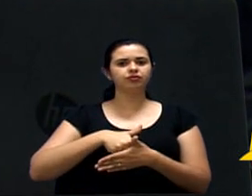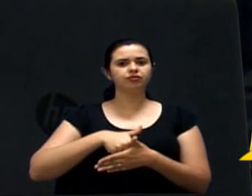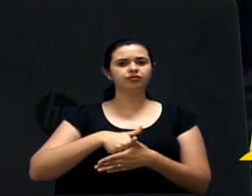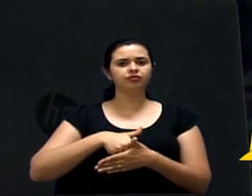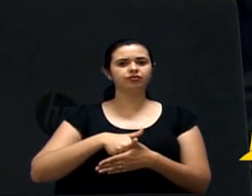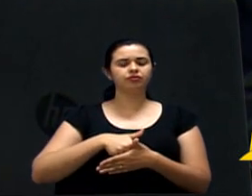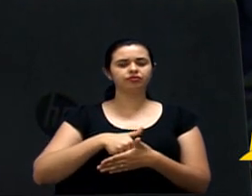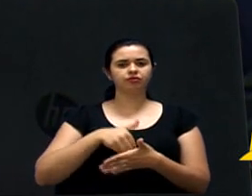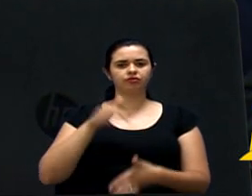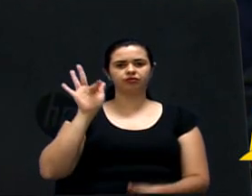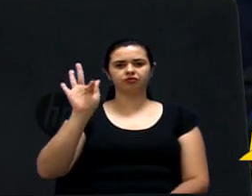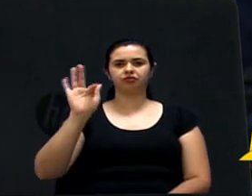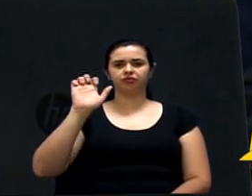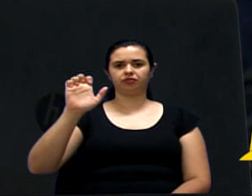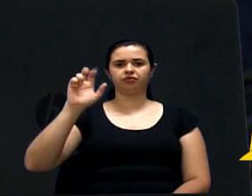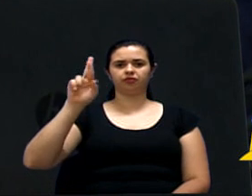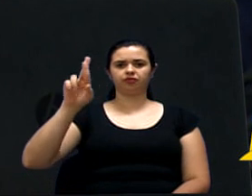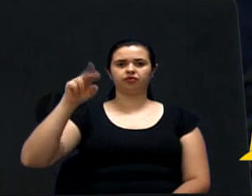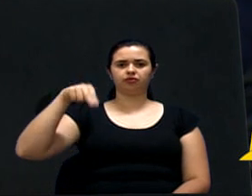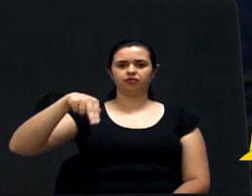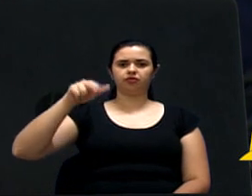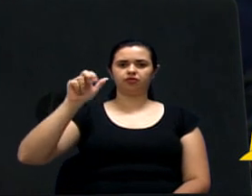A Fernanda, por favor.